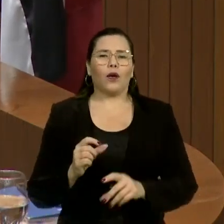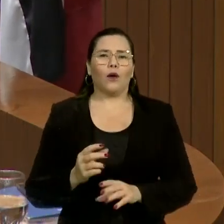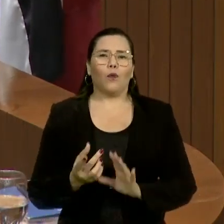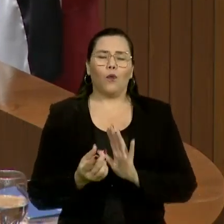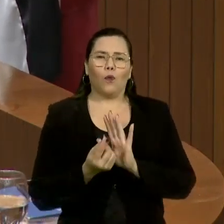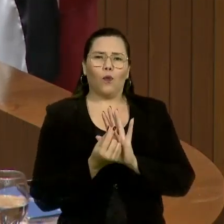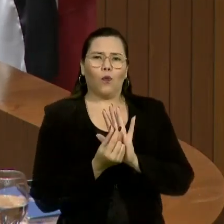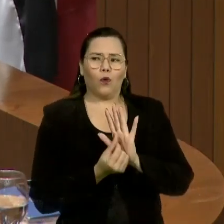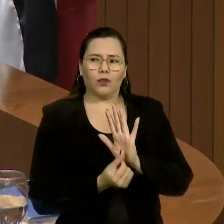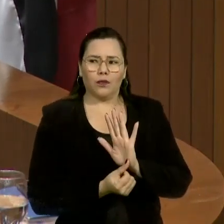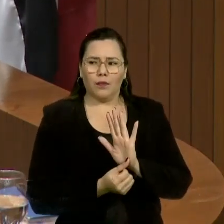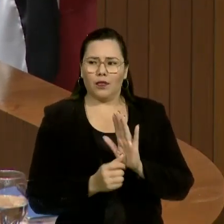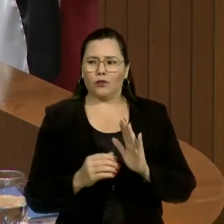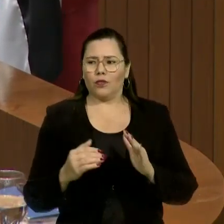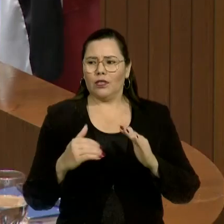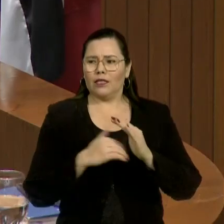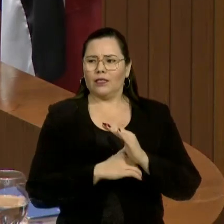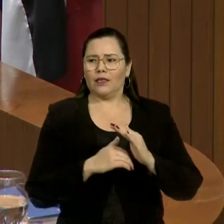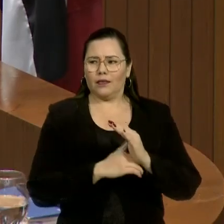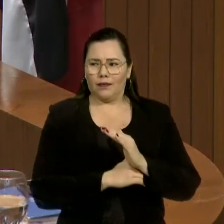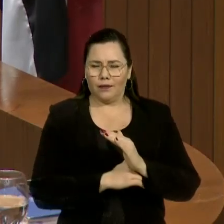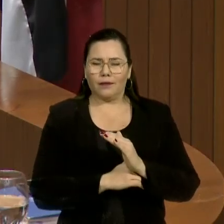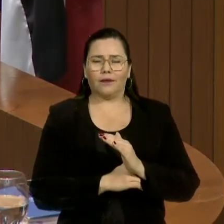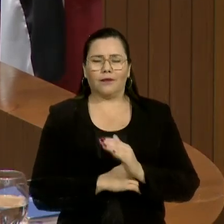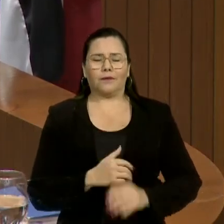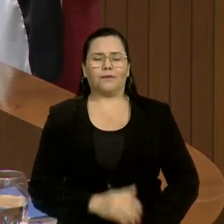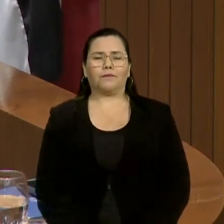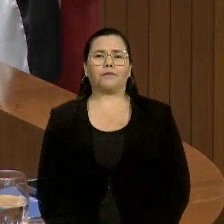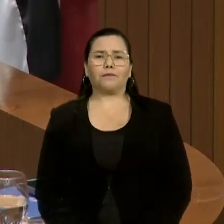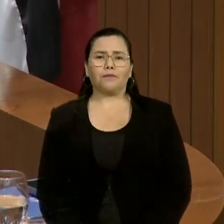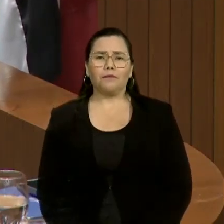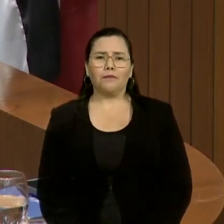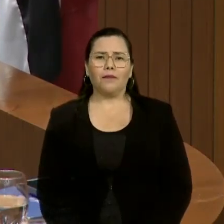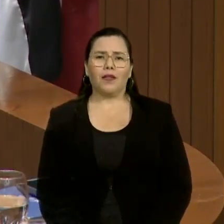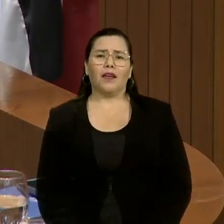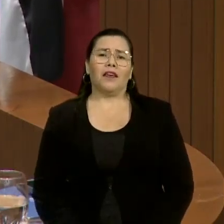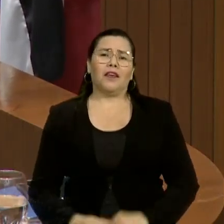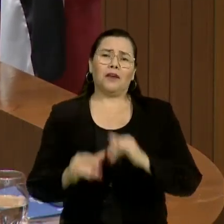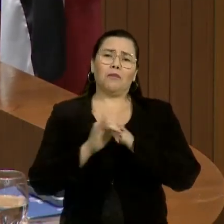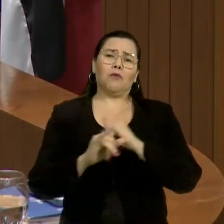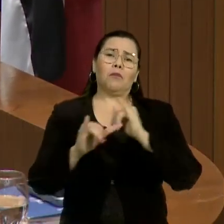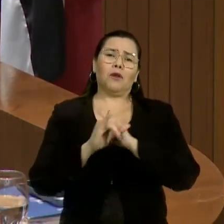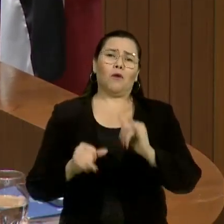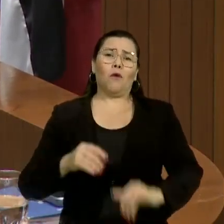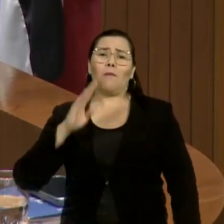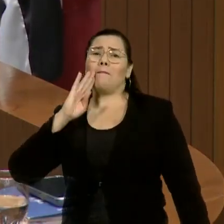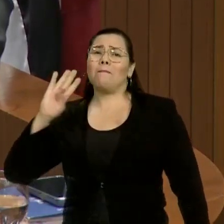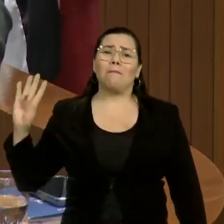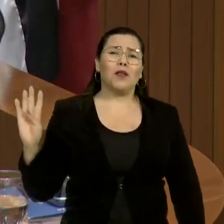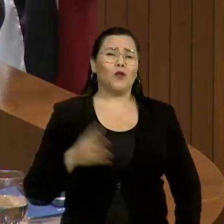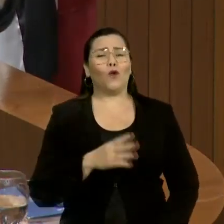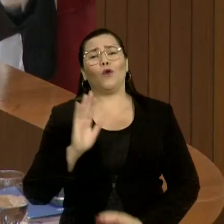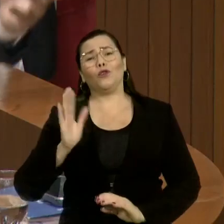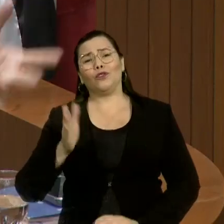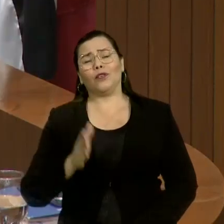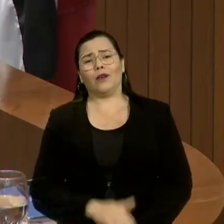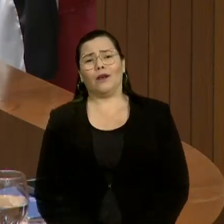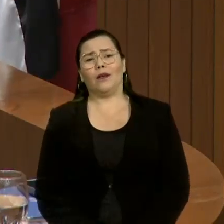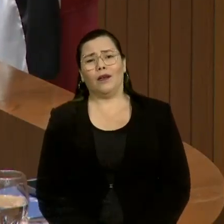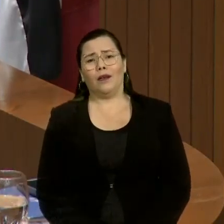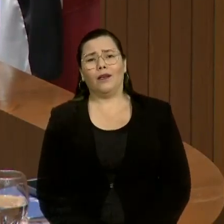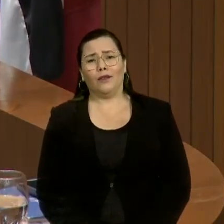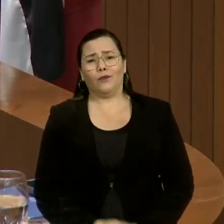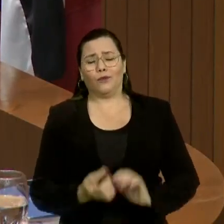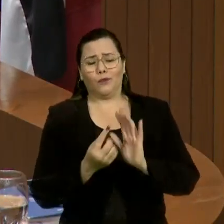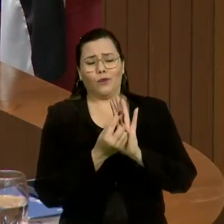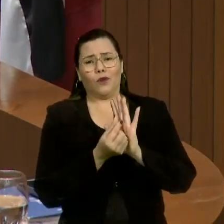pagou 7 bilhões de reais de orçamento secreto este ano. O mesmo governo que falava em transparência, mas que já colocou sigilo em